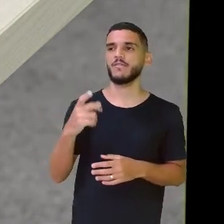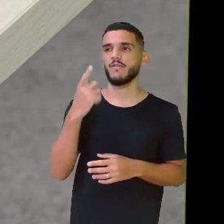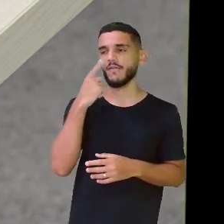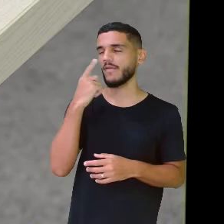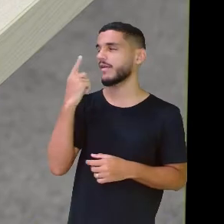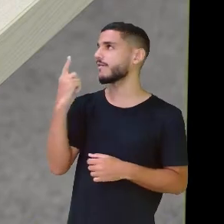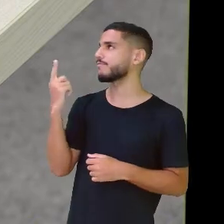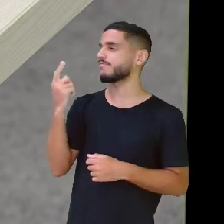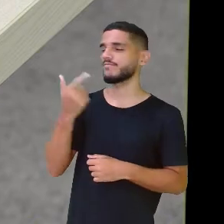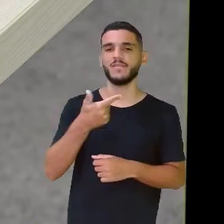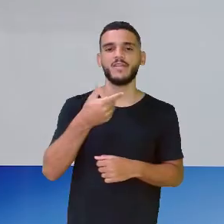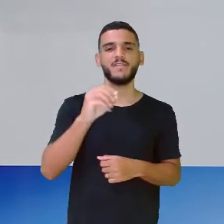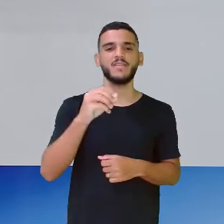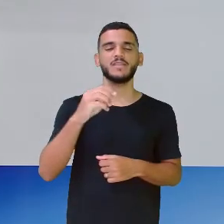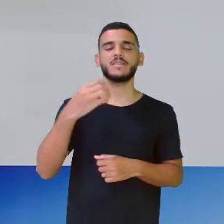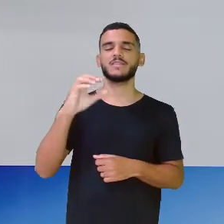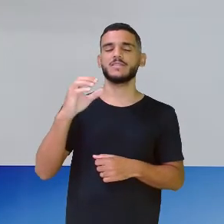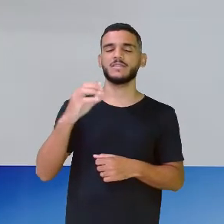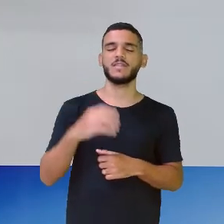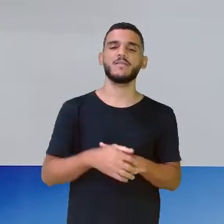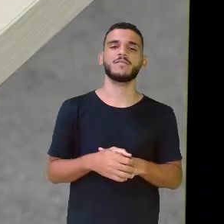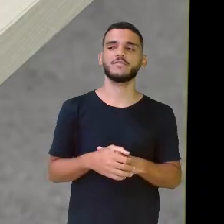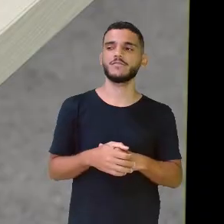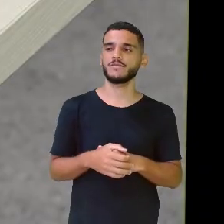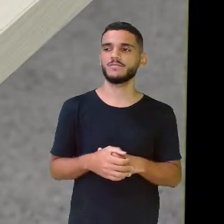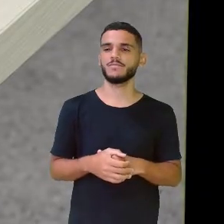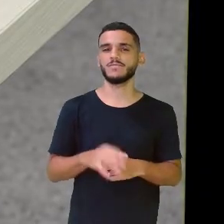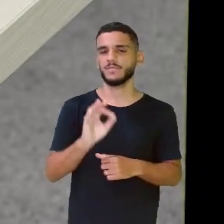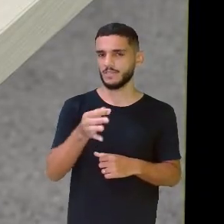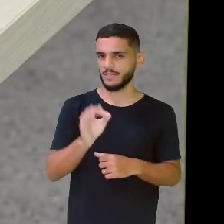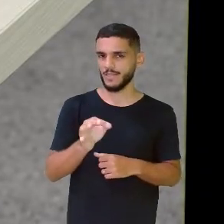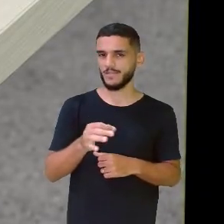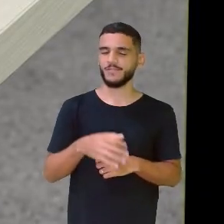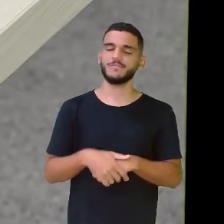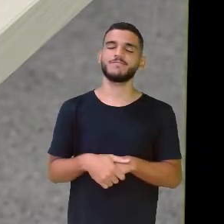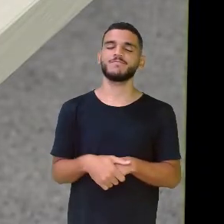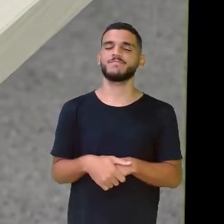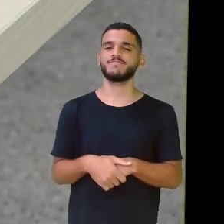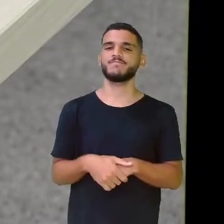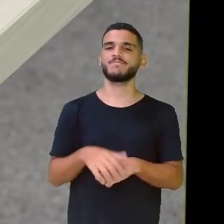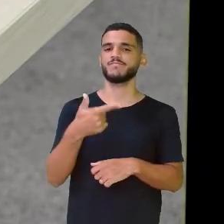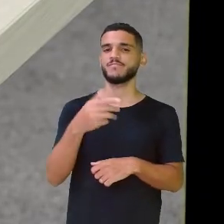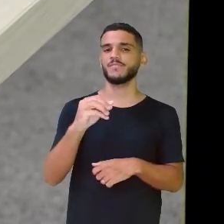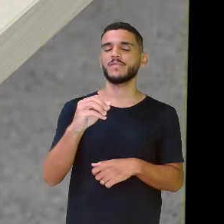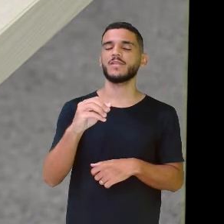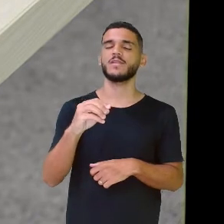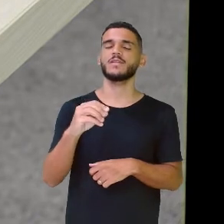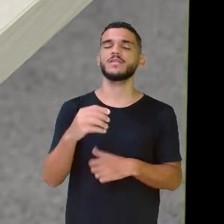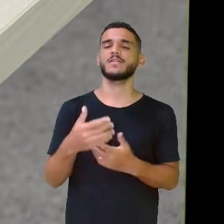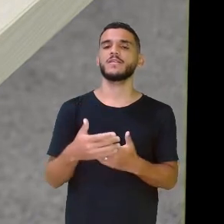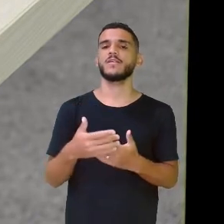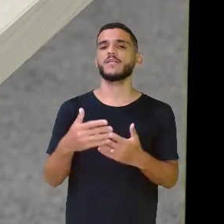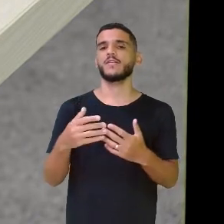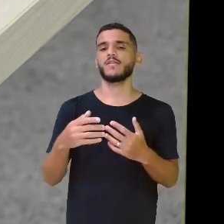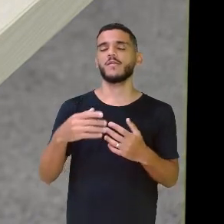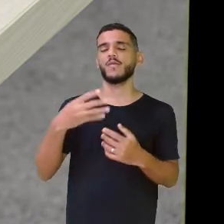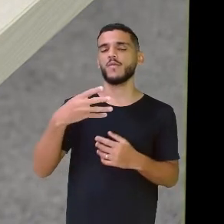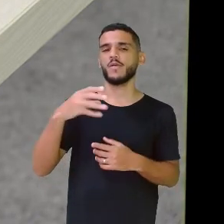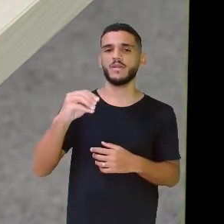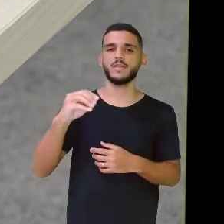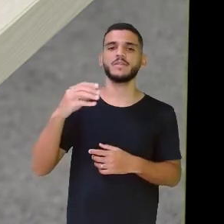20 centavos. Confere o gabarito. 20, 40,